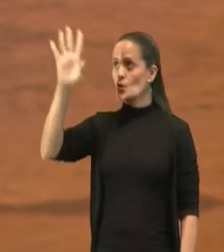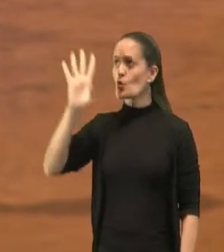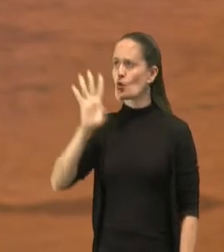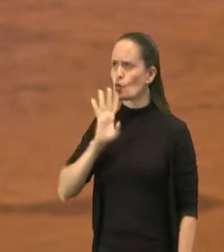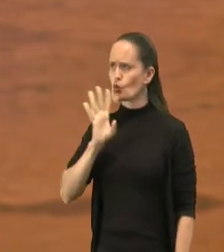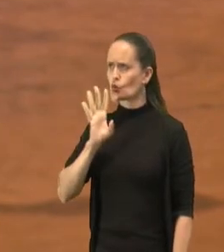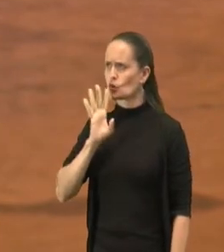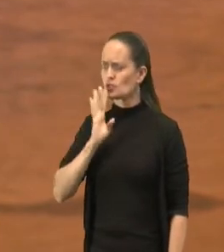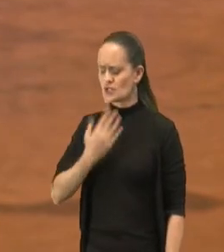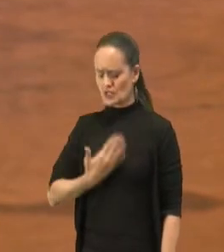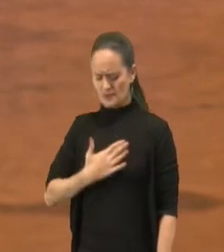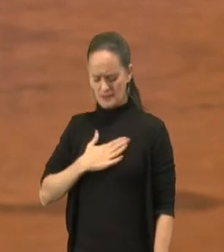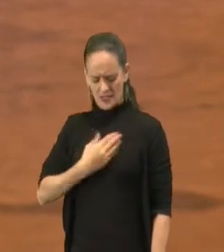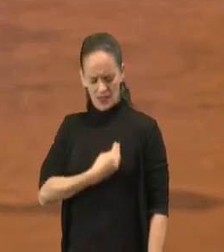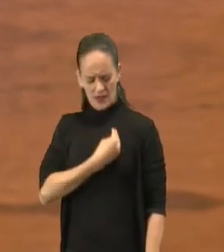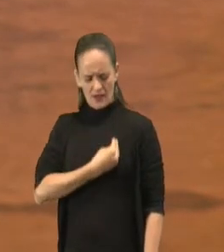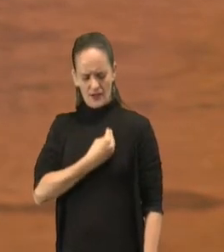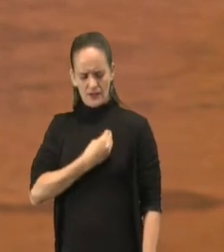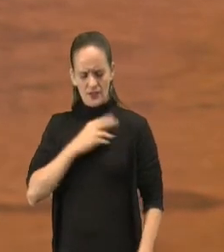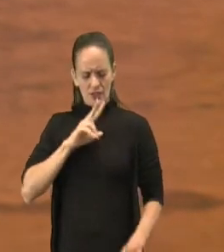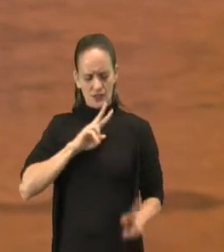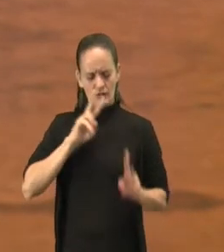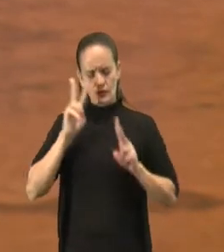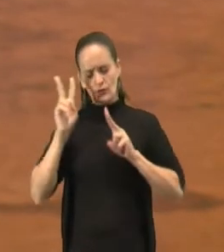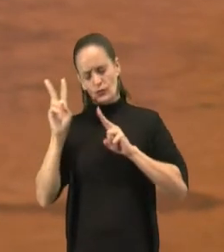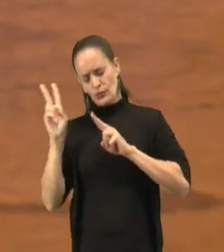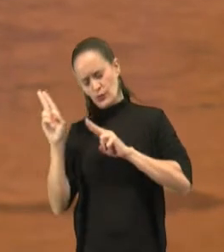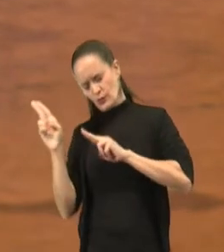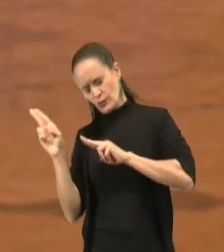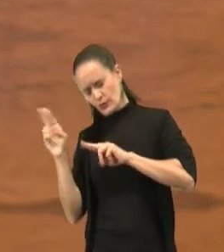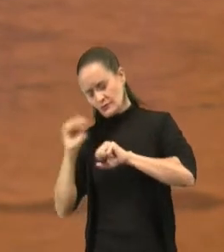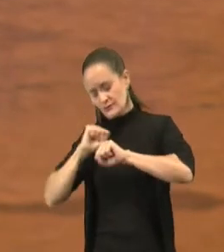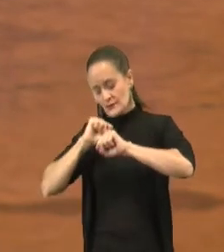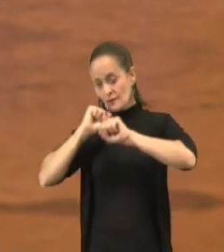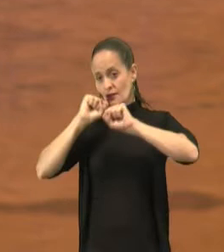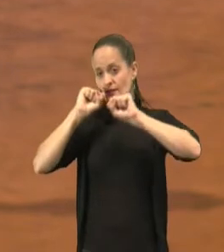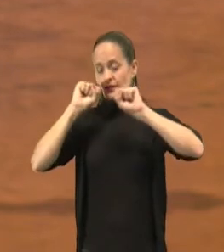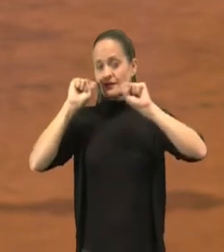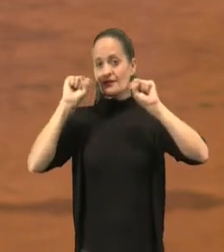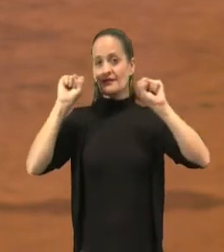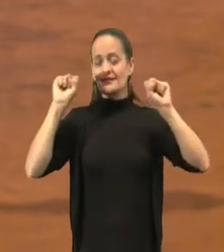Conheces o meu deitar e o meu